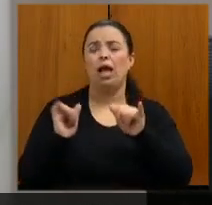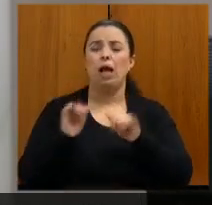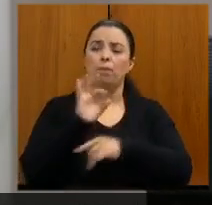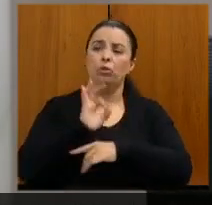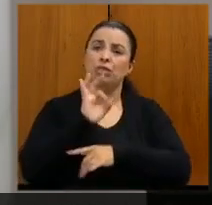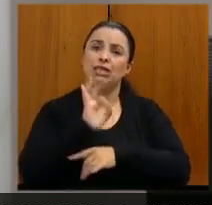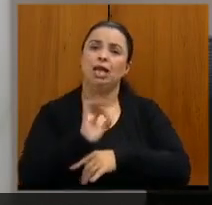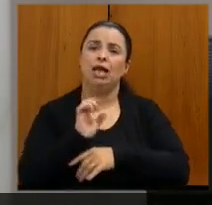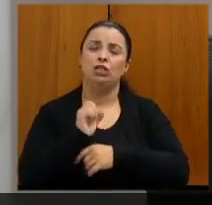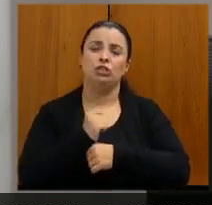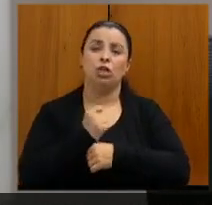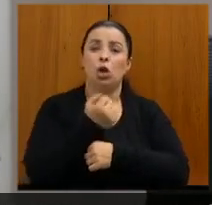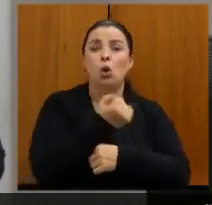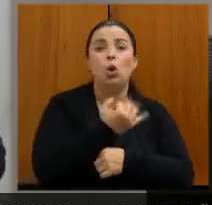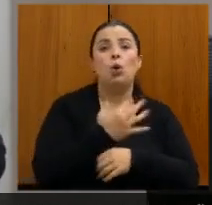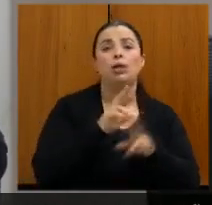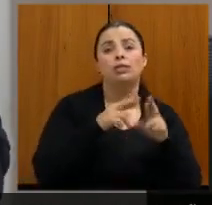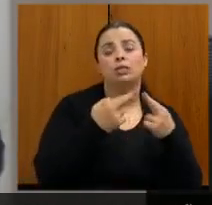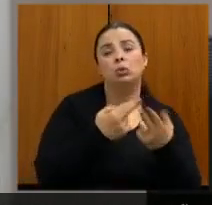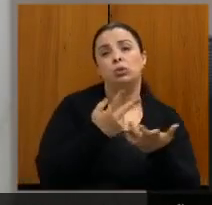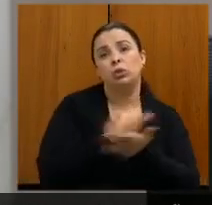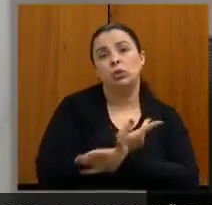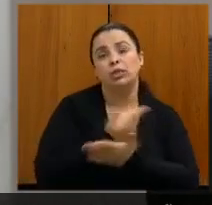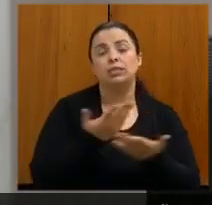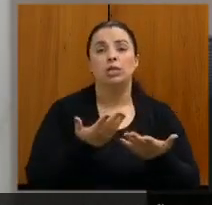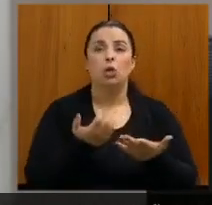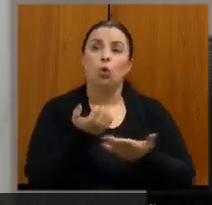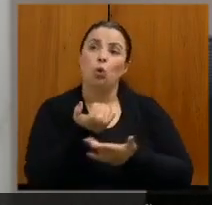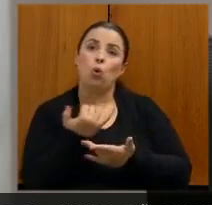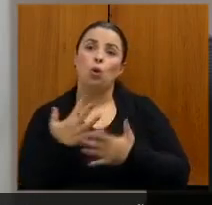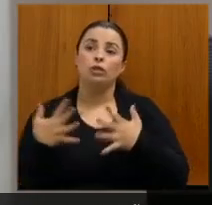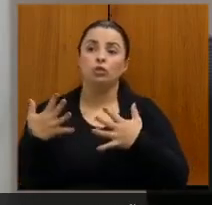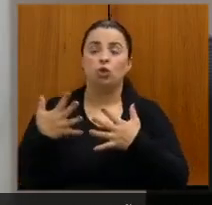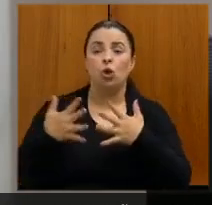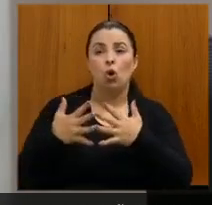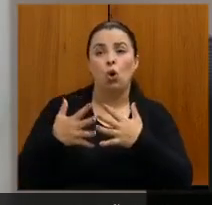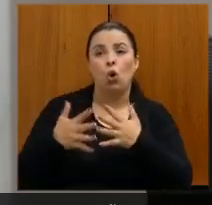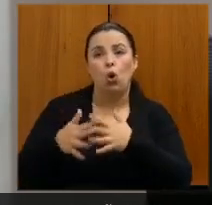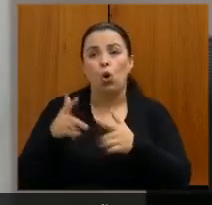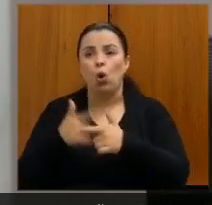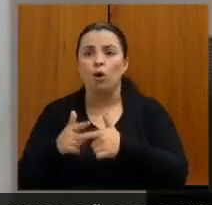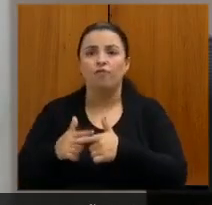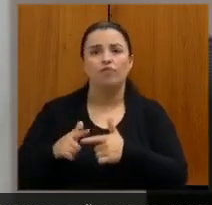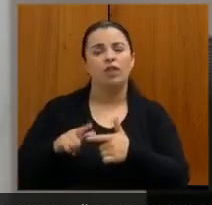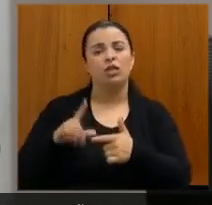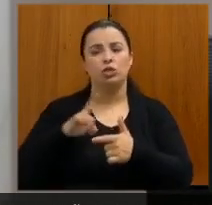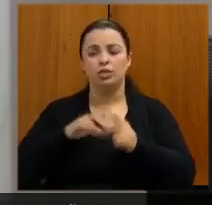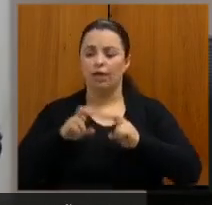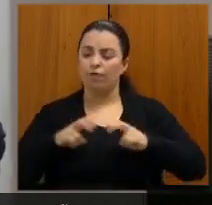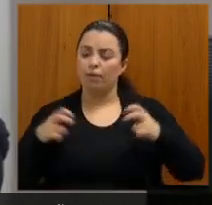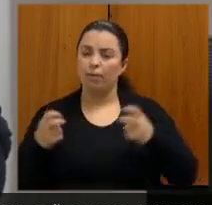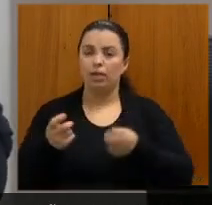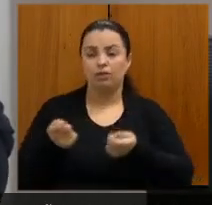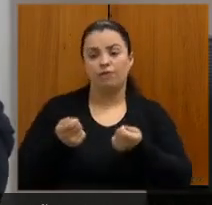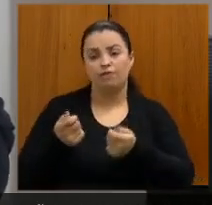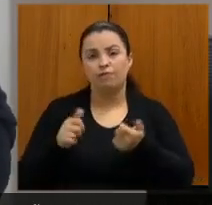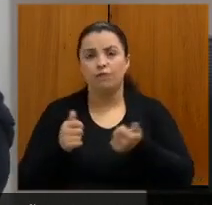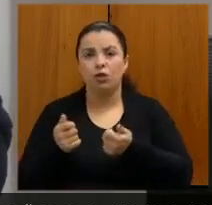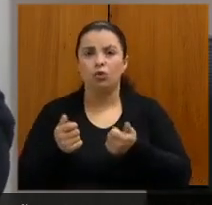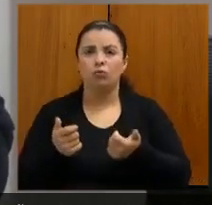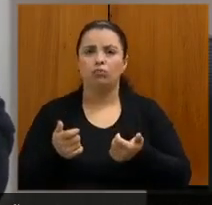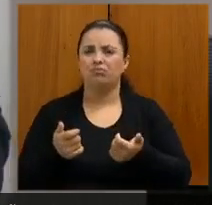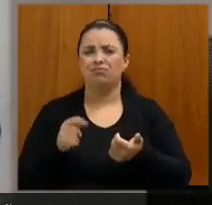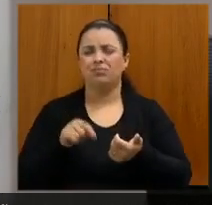só apresentar com outras reuniões foram feitas entendeu quantos conflitos passaram pela mesa tal isso diz muito pouco